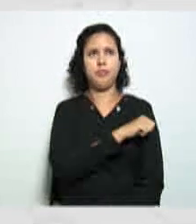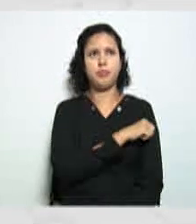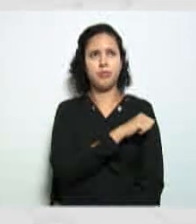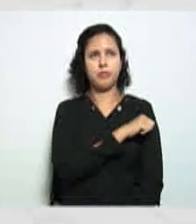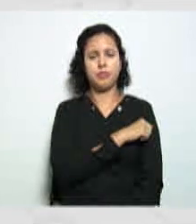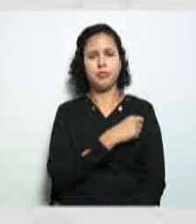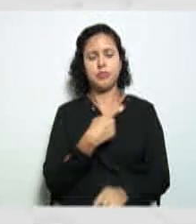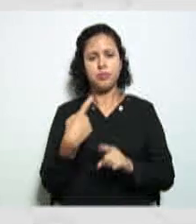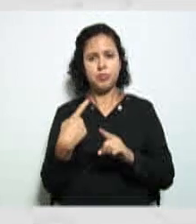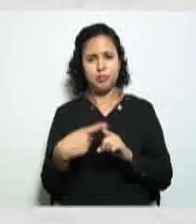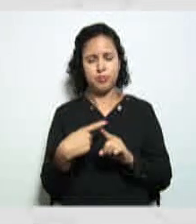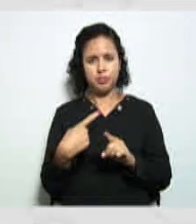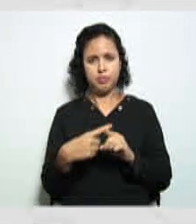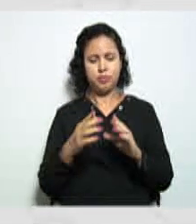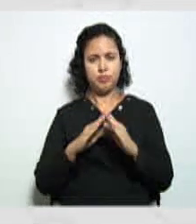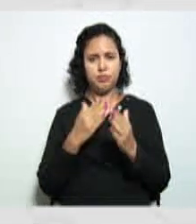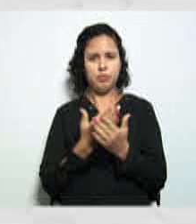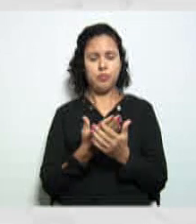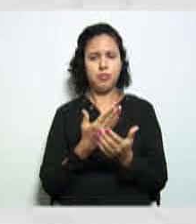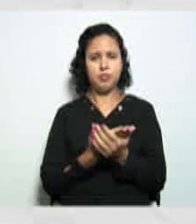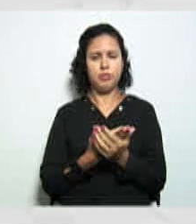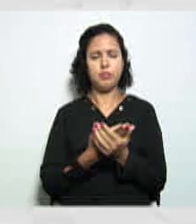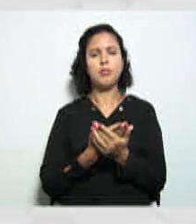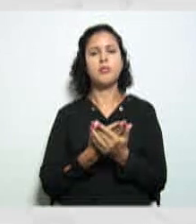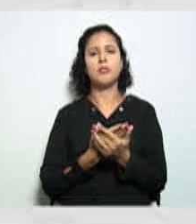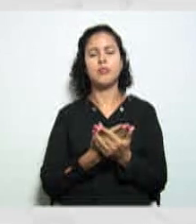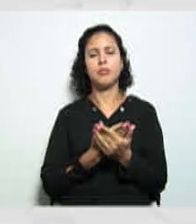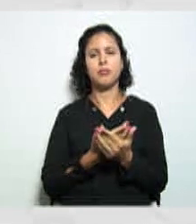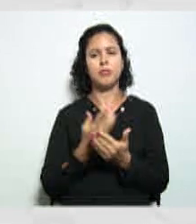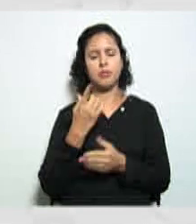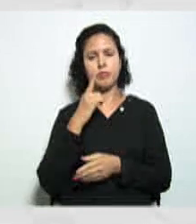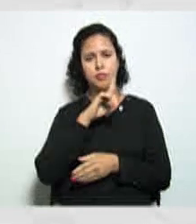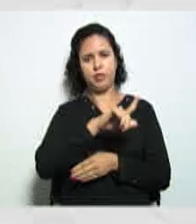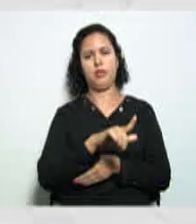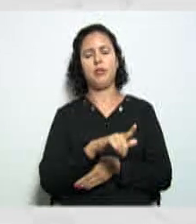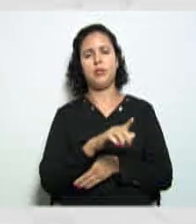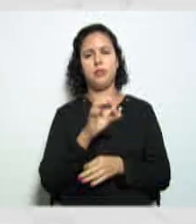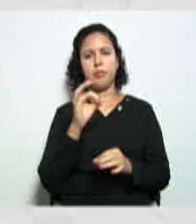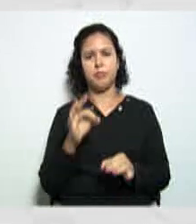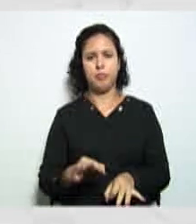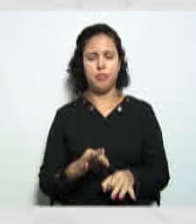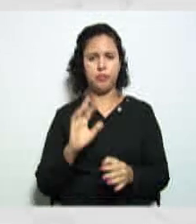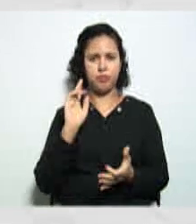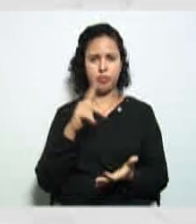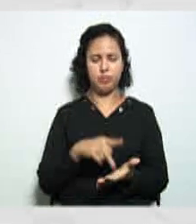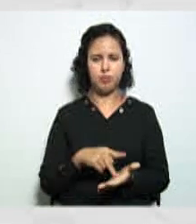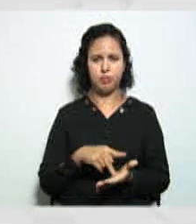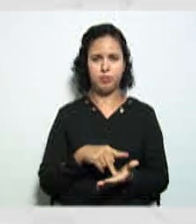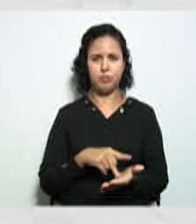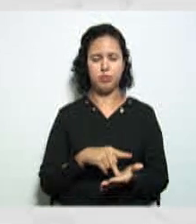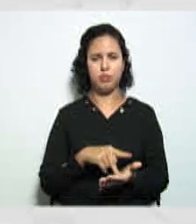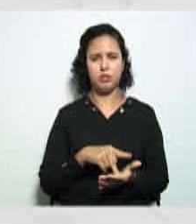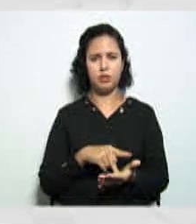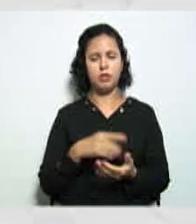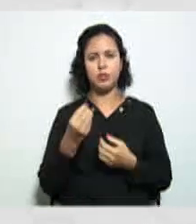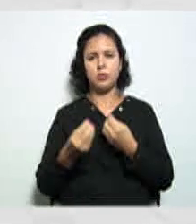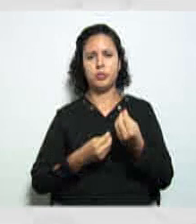escola Paulo Freire, aí de Itapuã, que disse que ela é verdadeira. Como é que é verdadeira, hein,